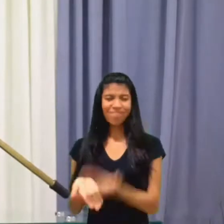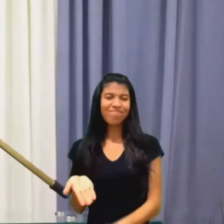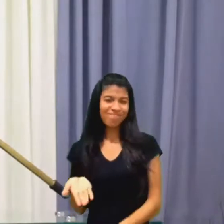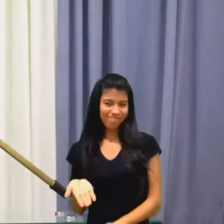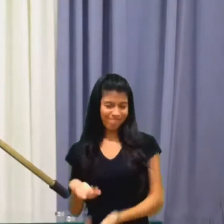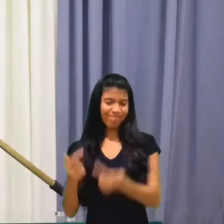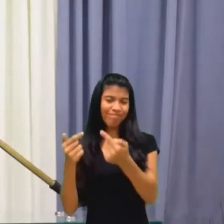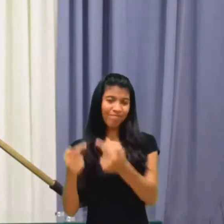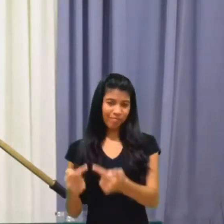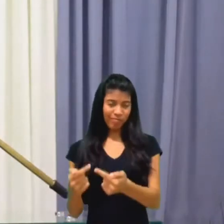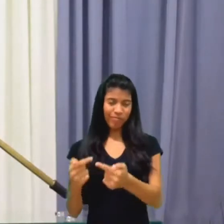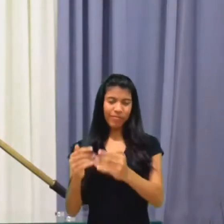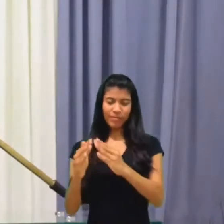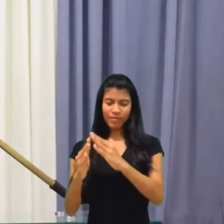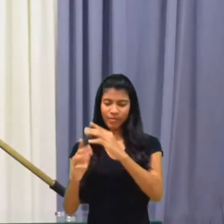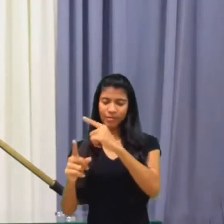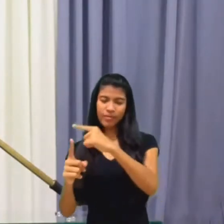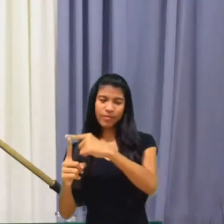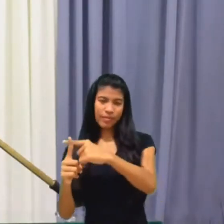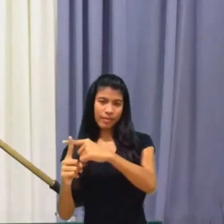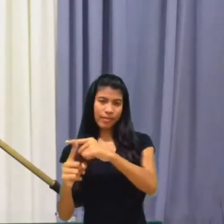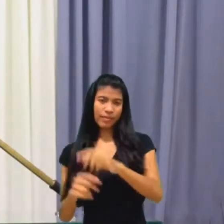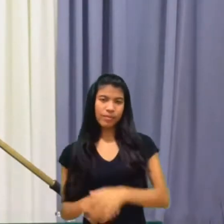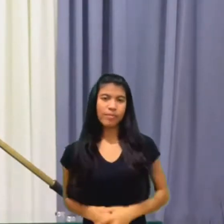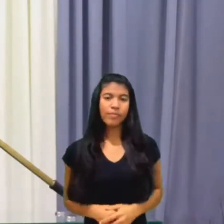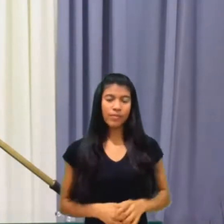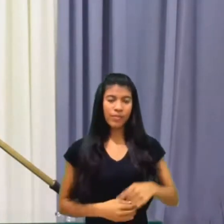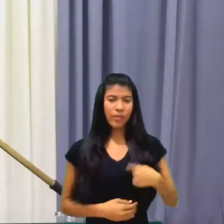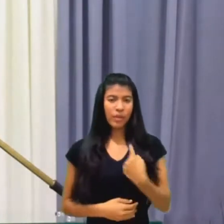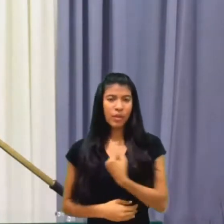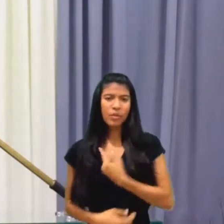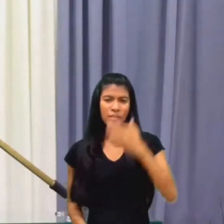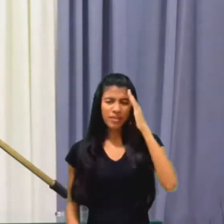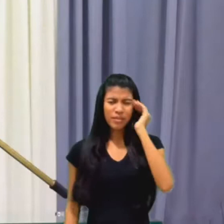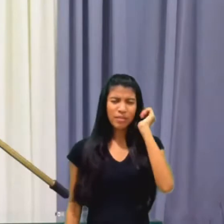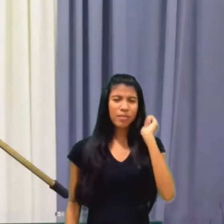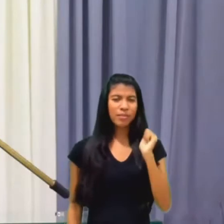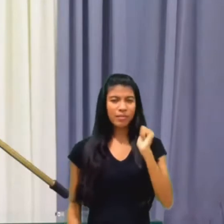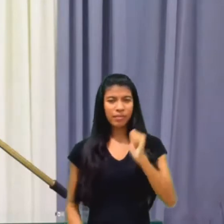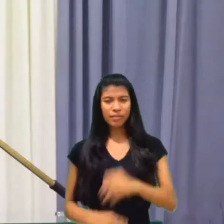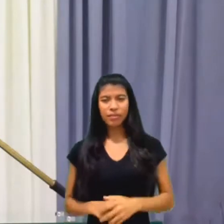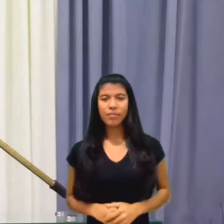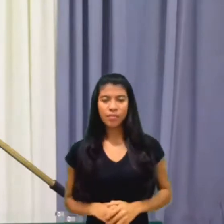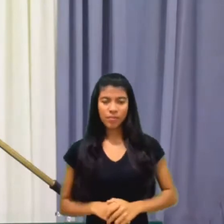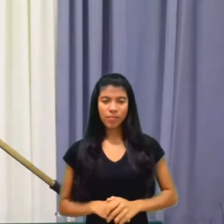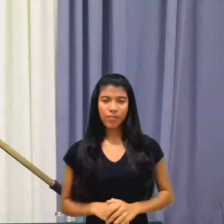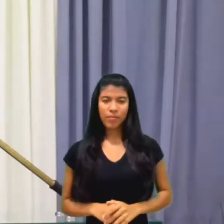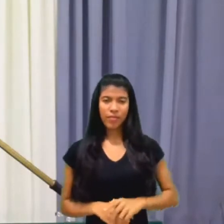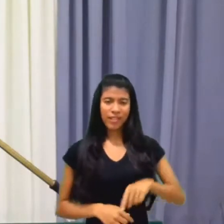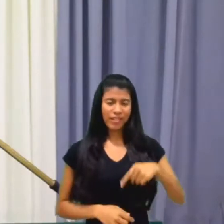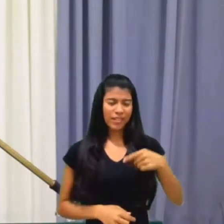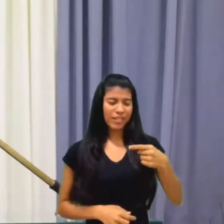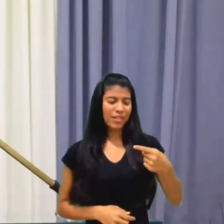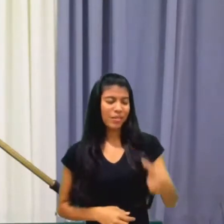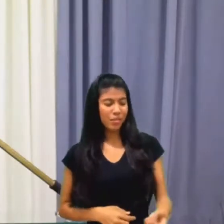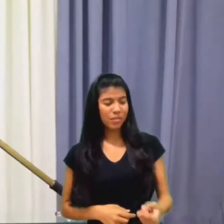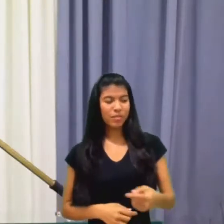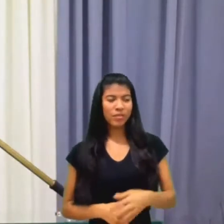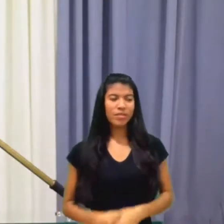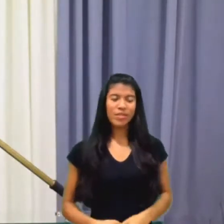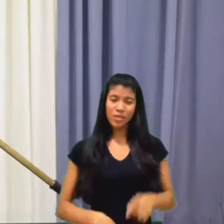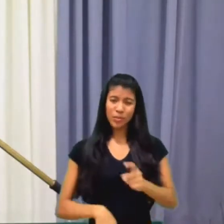prevalecerão contra a sua igreja. Nós sabemos que depois de todo este processo que nós